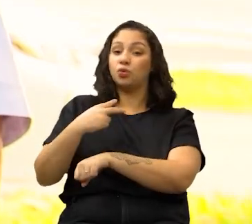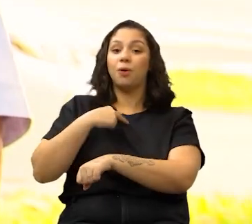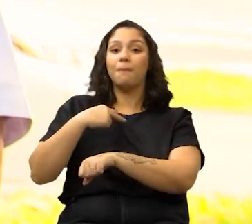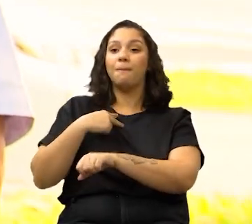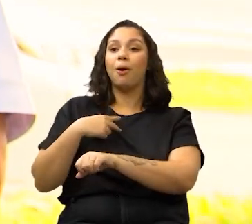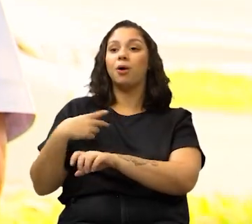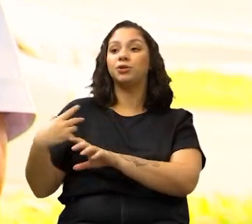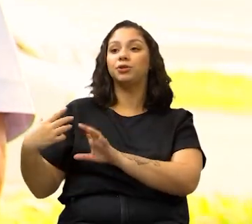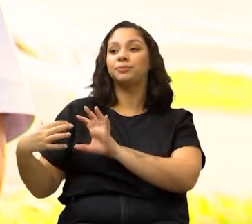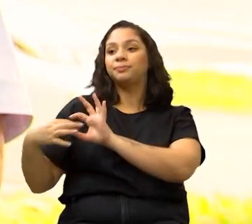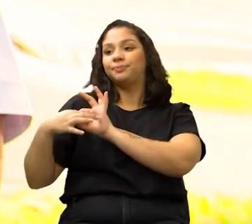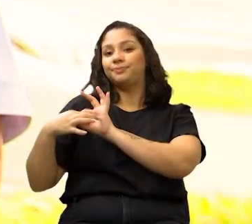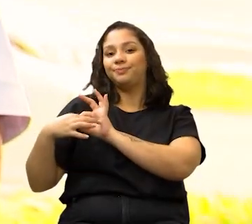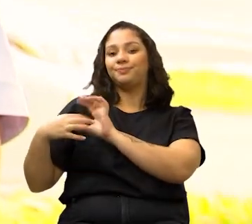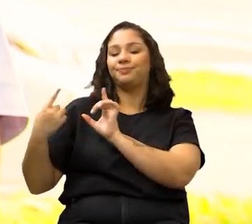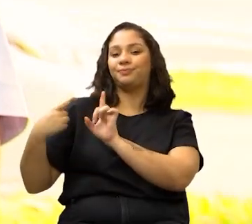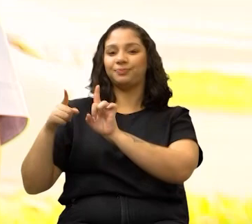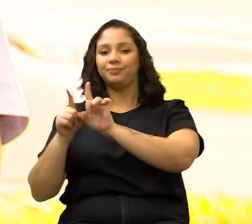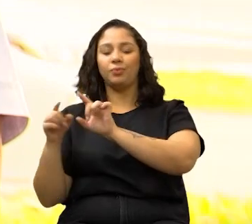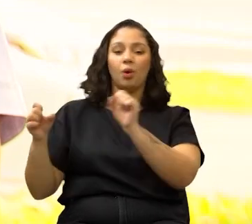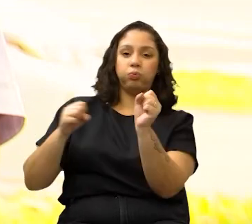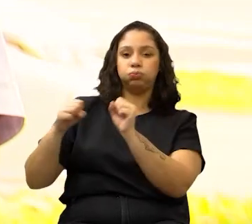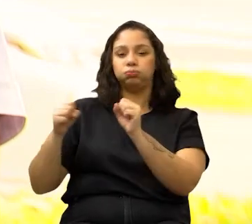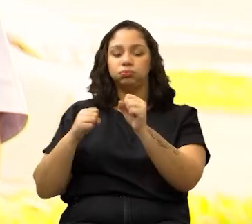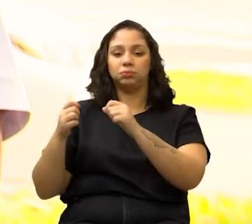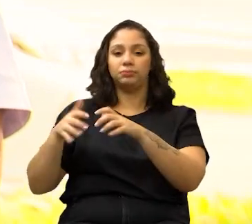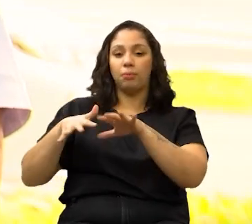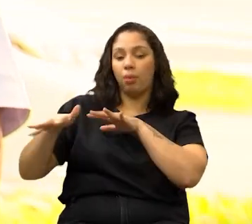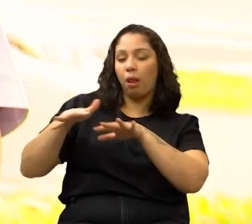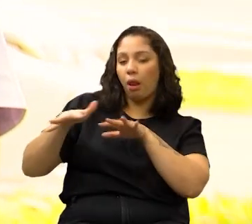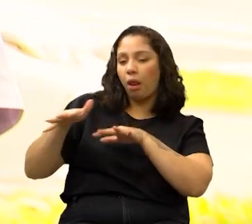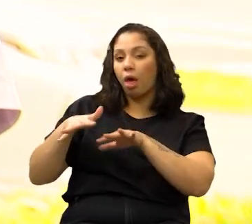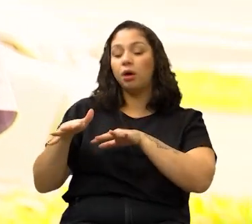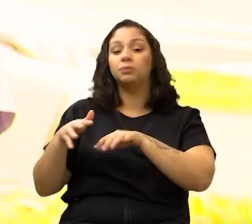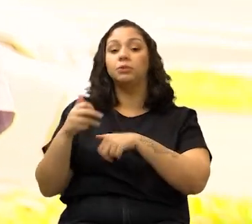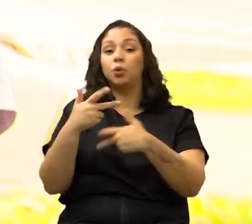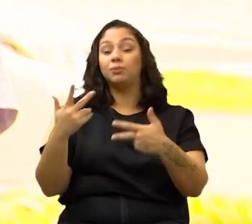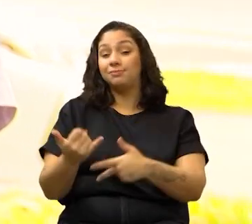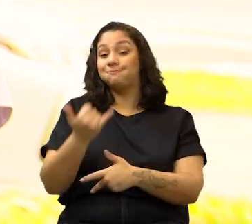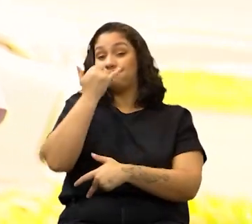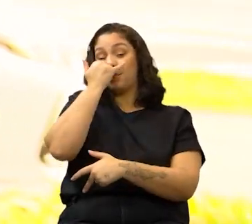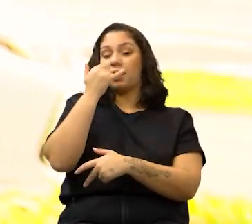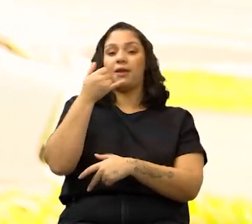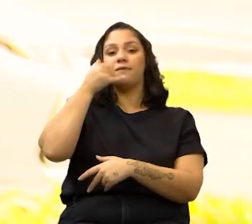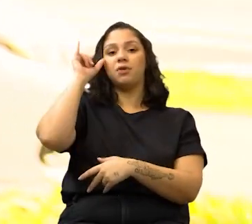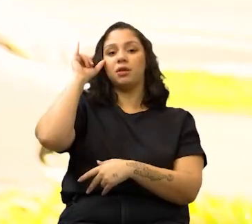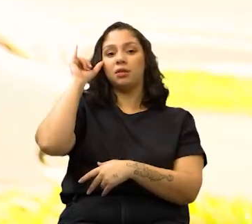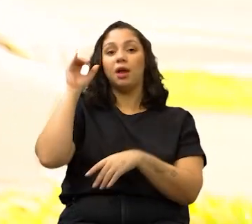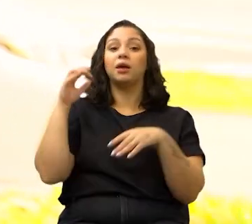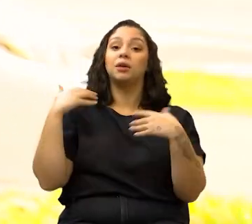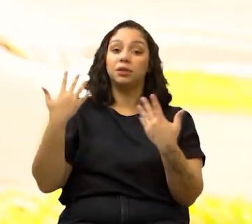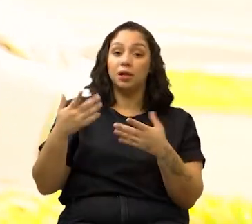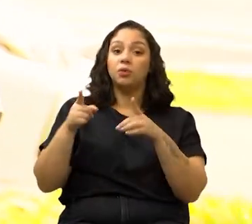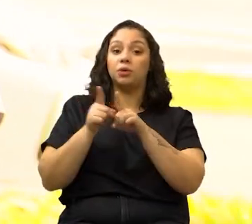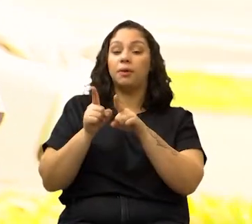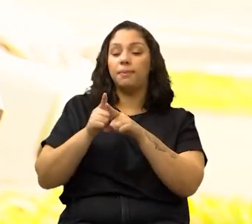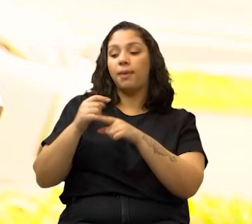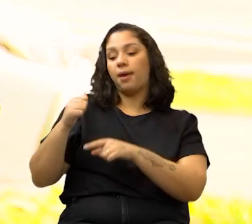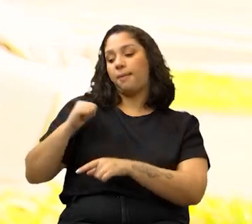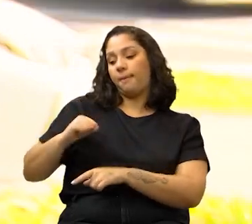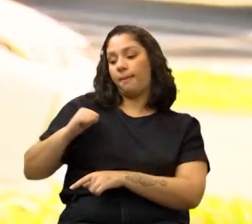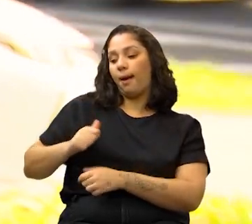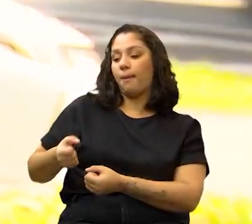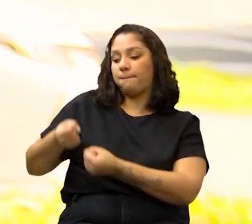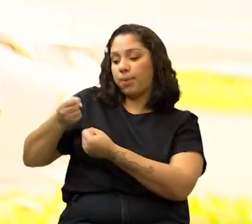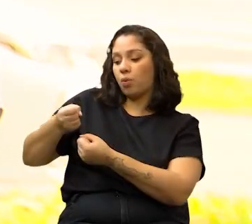do veículo, né? Para evitar qualquer tipo de movimento brusco e acidente. Então, acondicionar bem as bagagens,